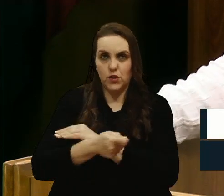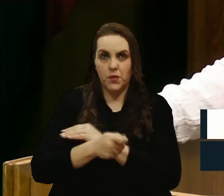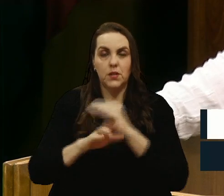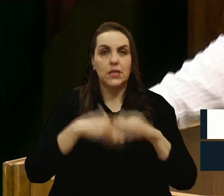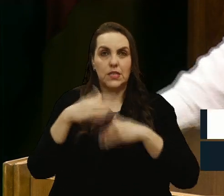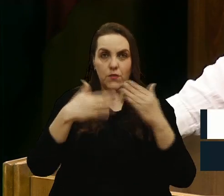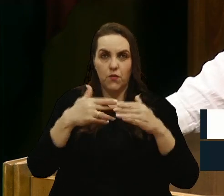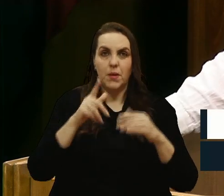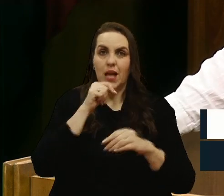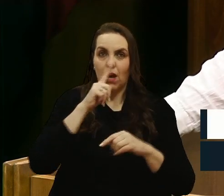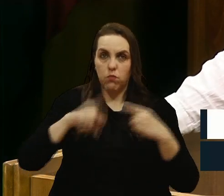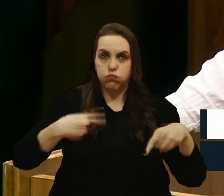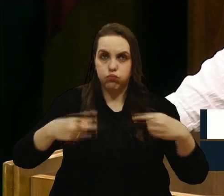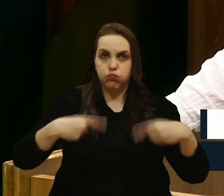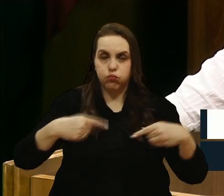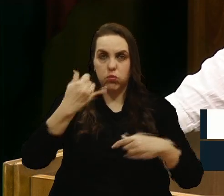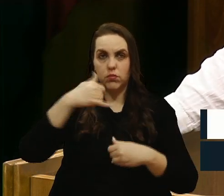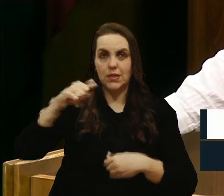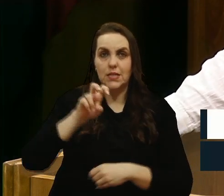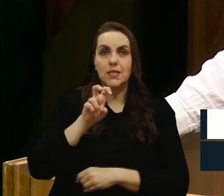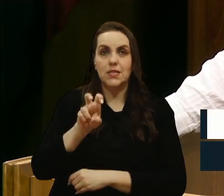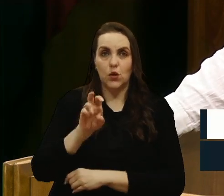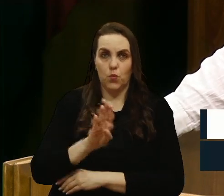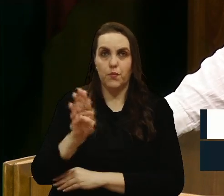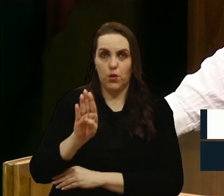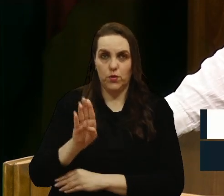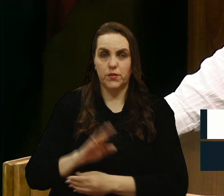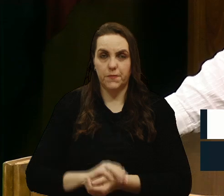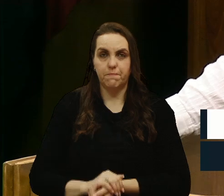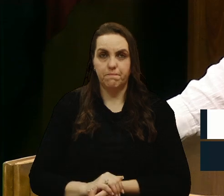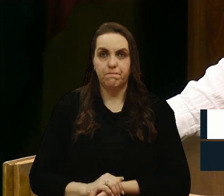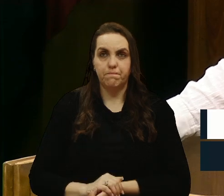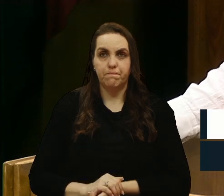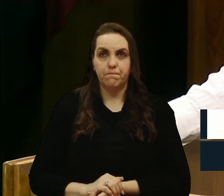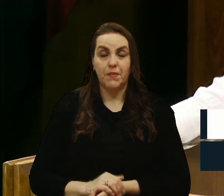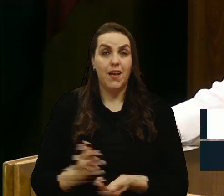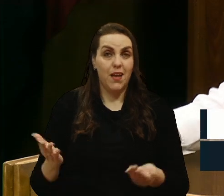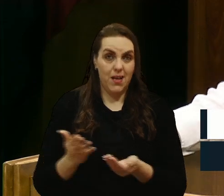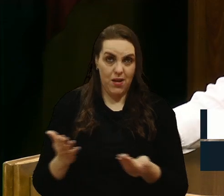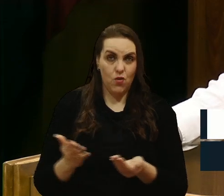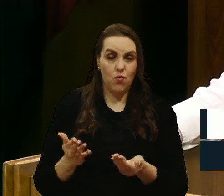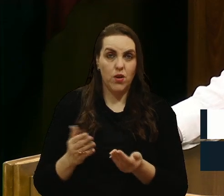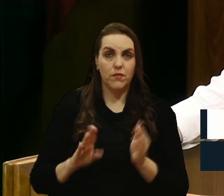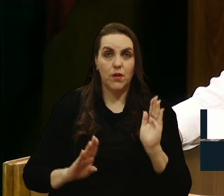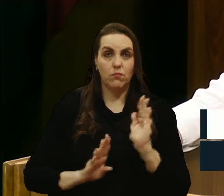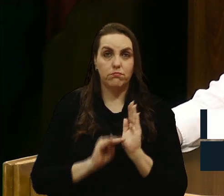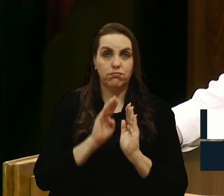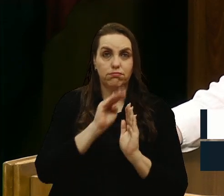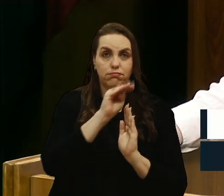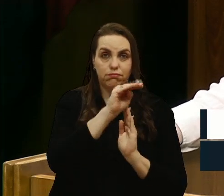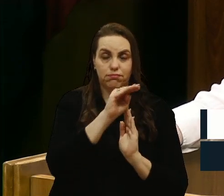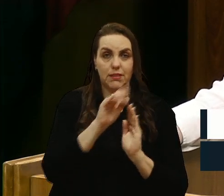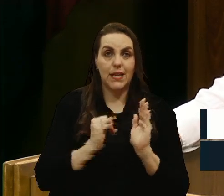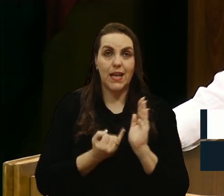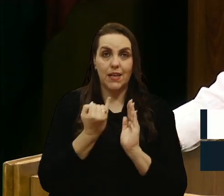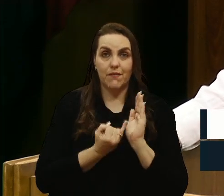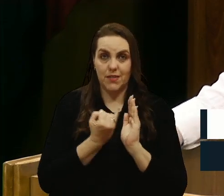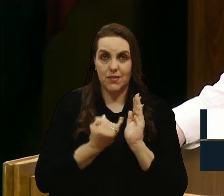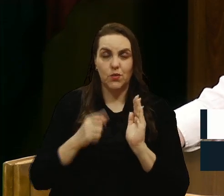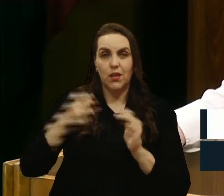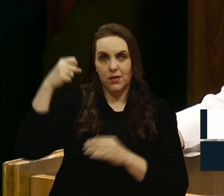desenvolvimento hídrico do Brasil? 5 bilhões. Agora nós vamos pegar os aumentos acima da inflação da